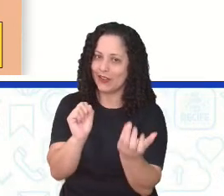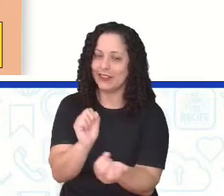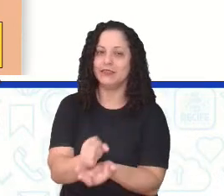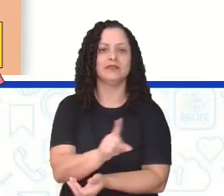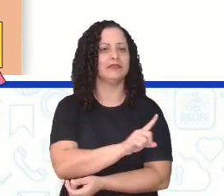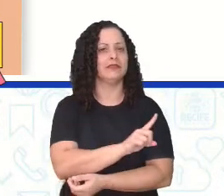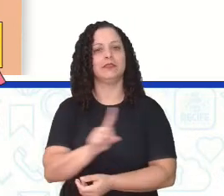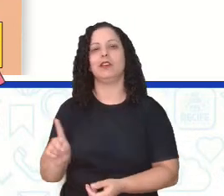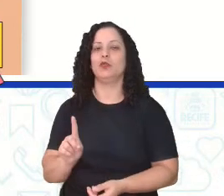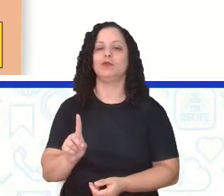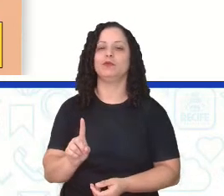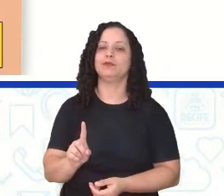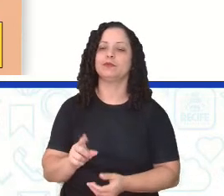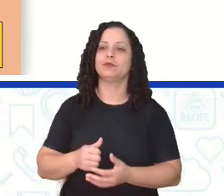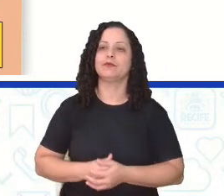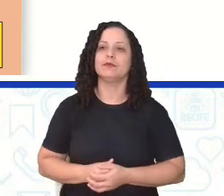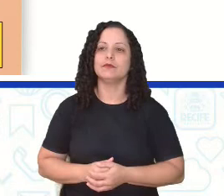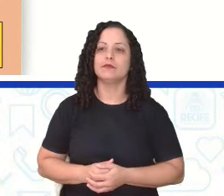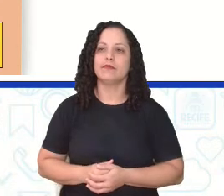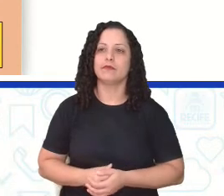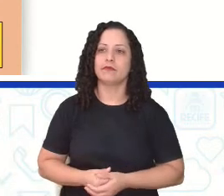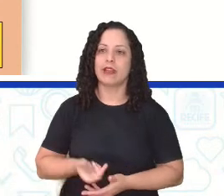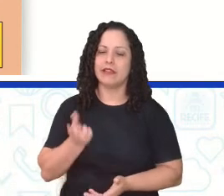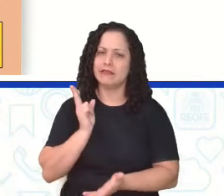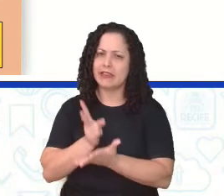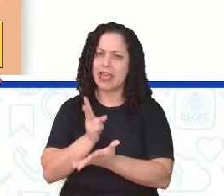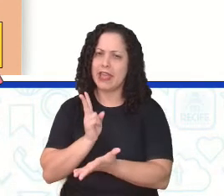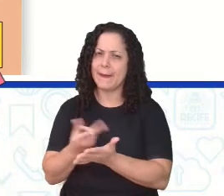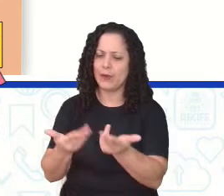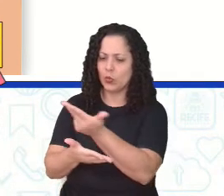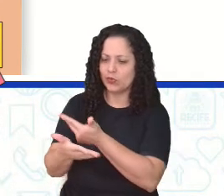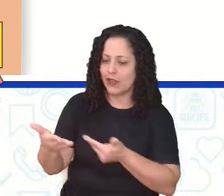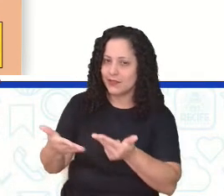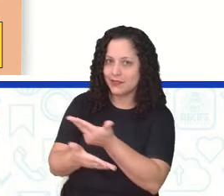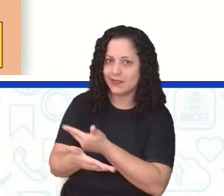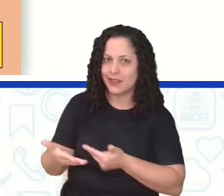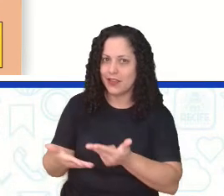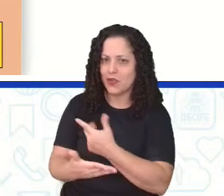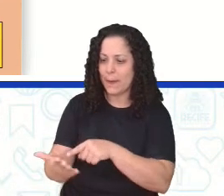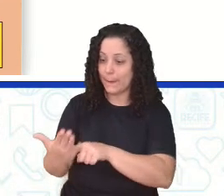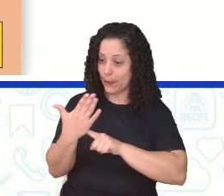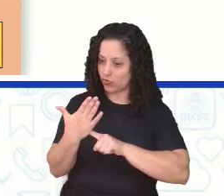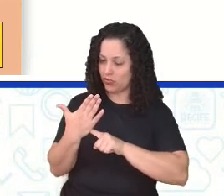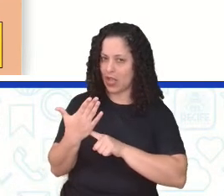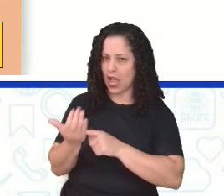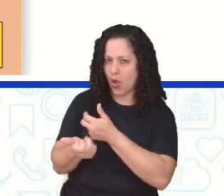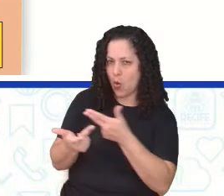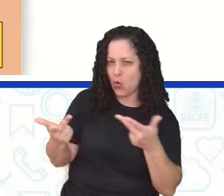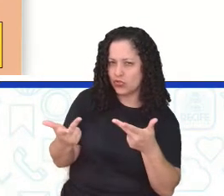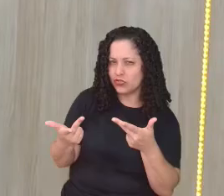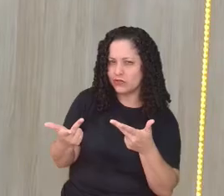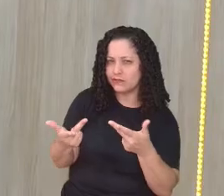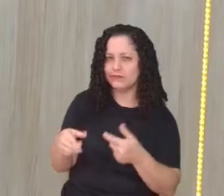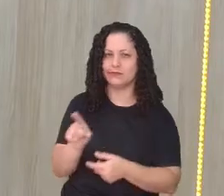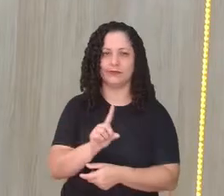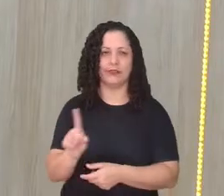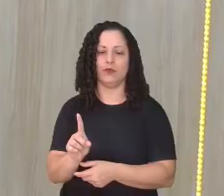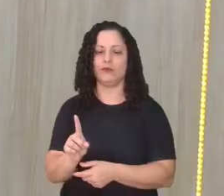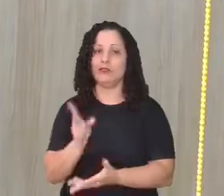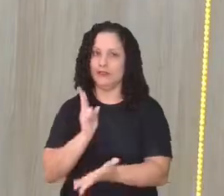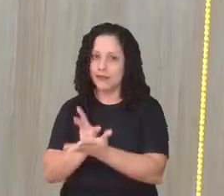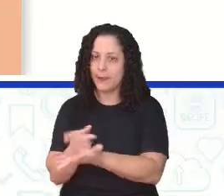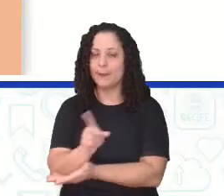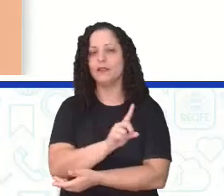Não, não é necessário. Nem sempre a figura vai me dar alguma informação a mais. Mas, vamos